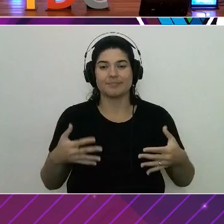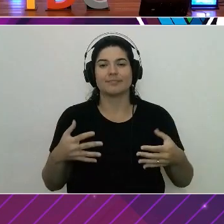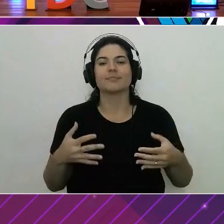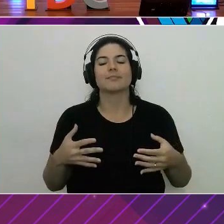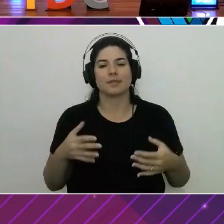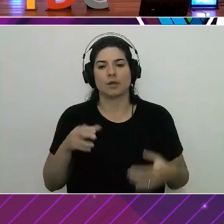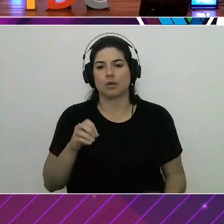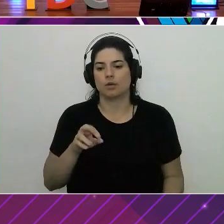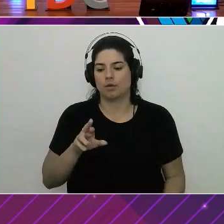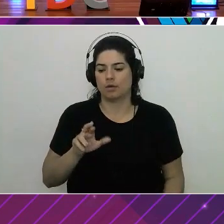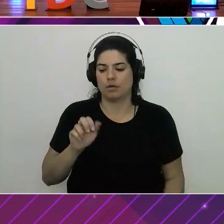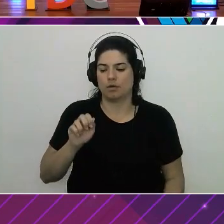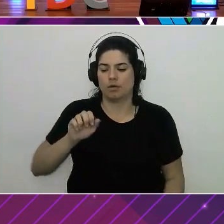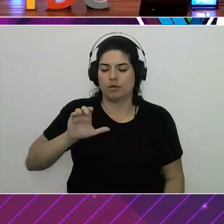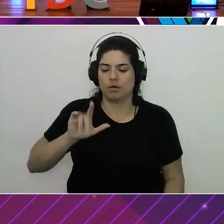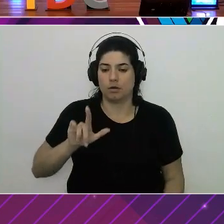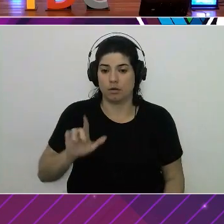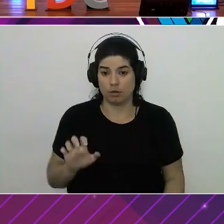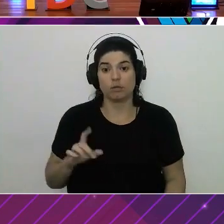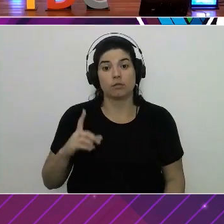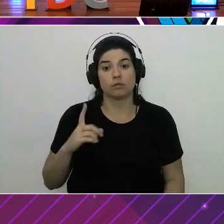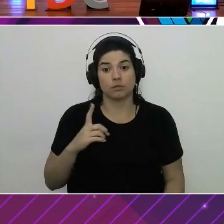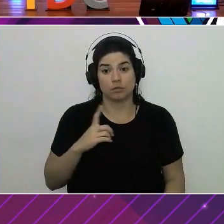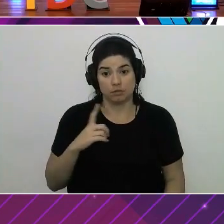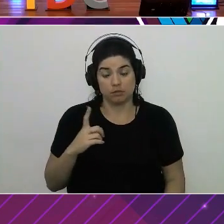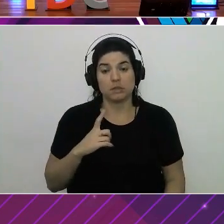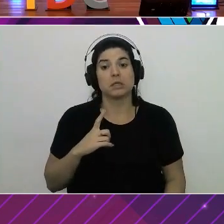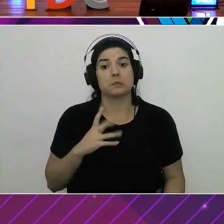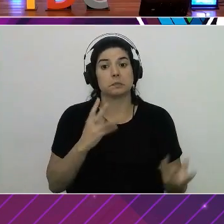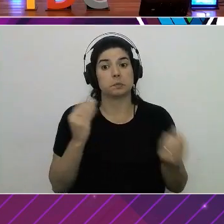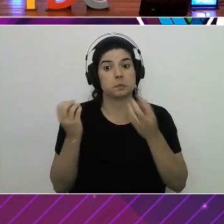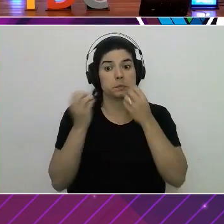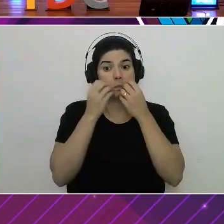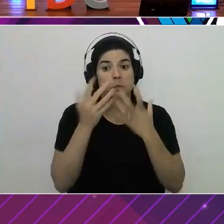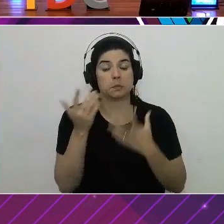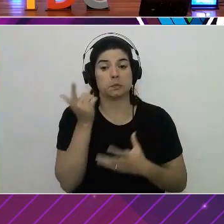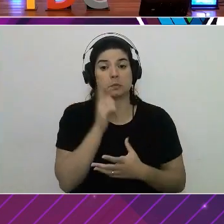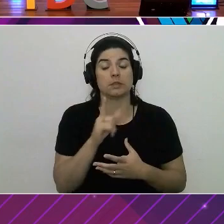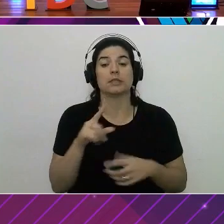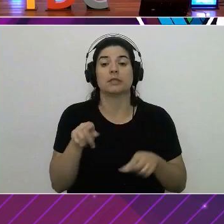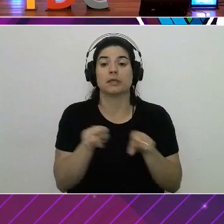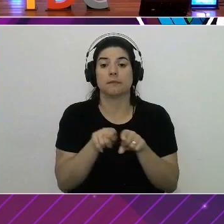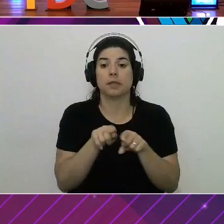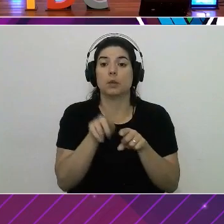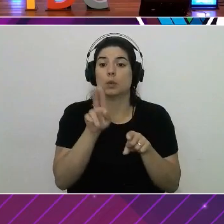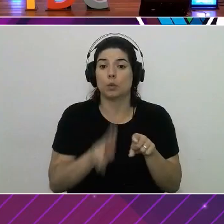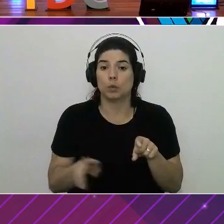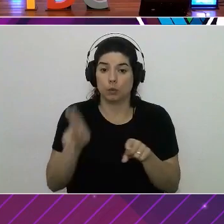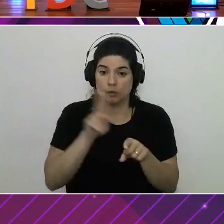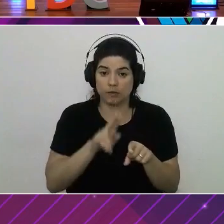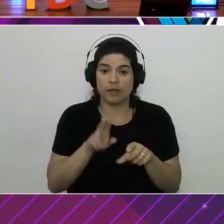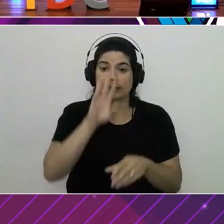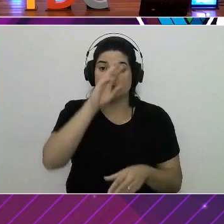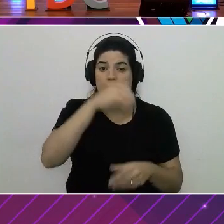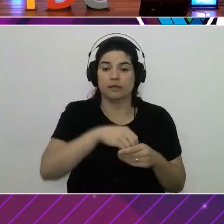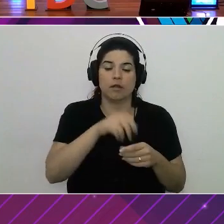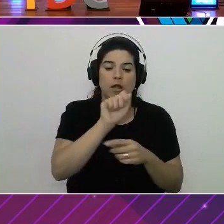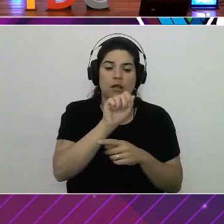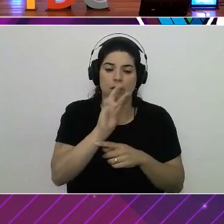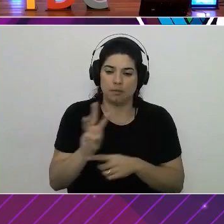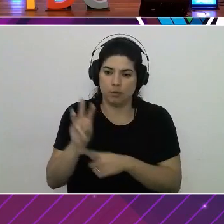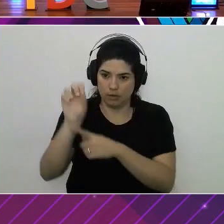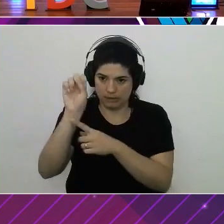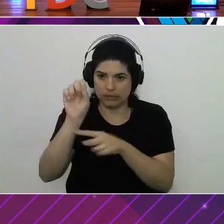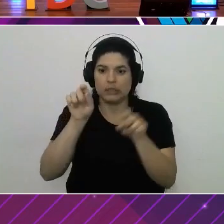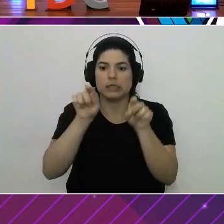muito grande e o Heatwave você pode rodar ele, além da OCI, você pode rodar ele também dentro da AWS e dentro da